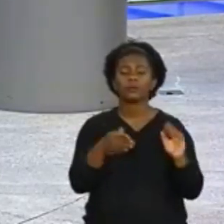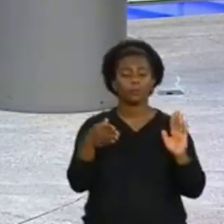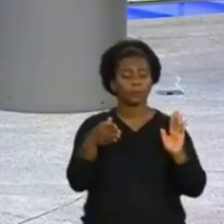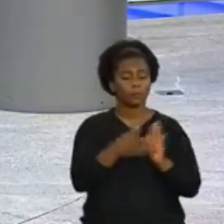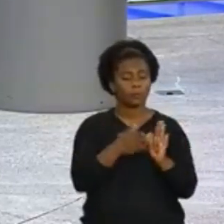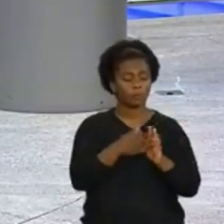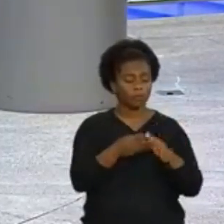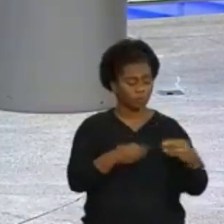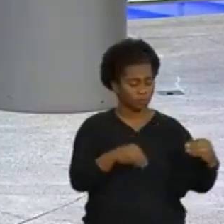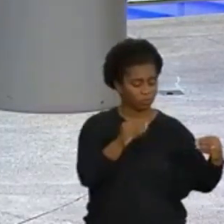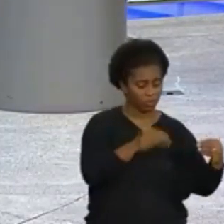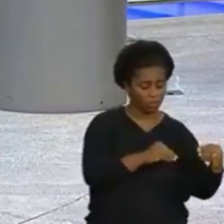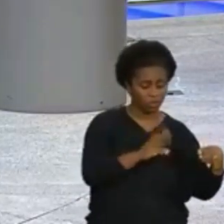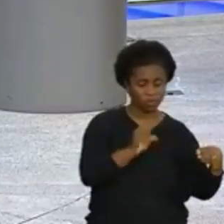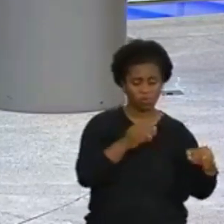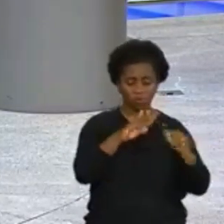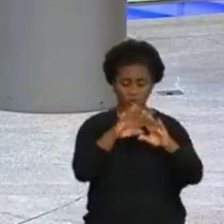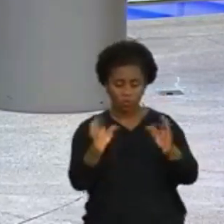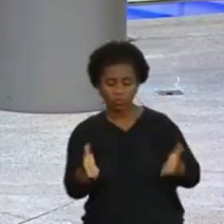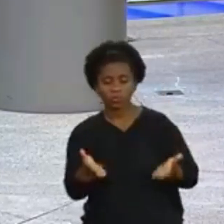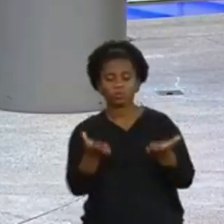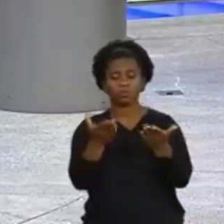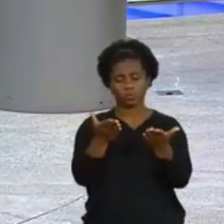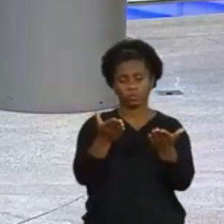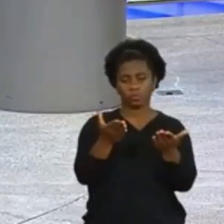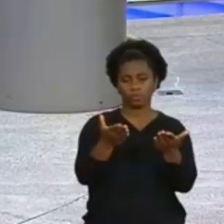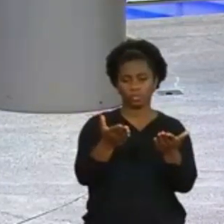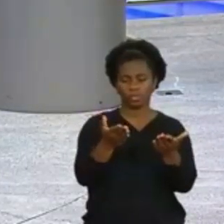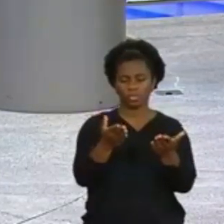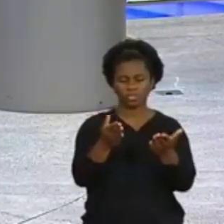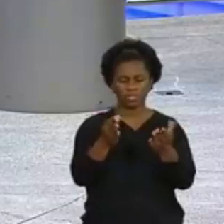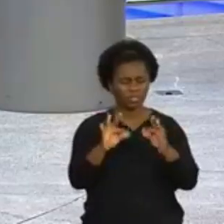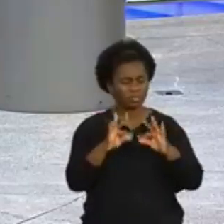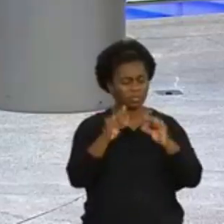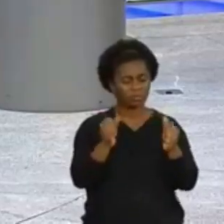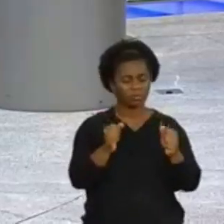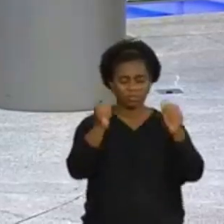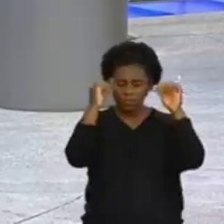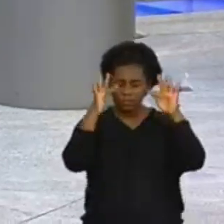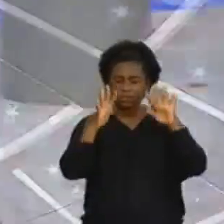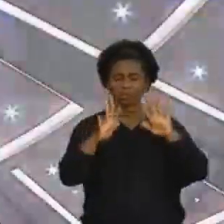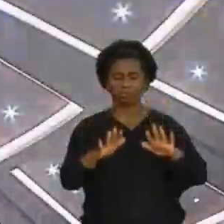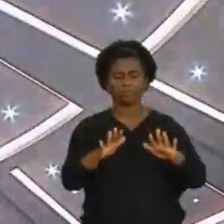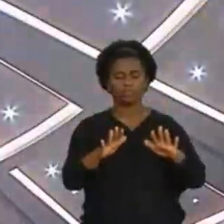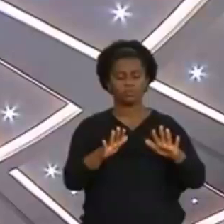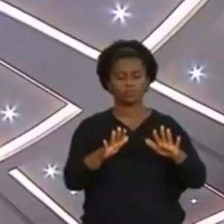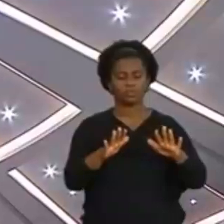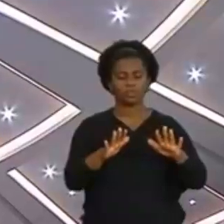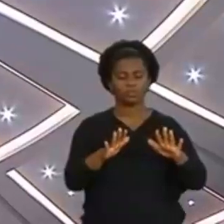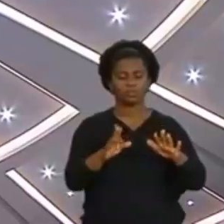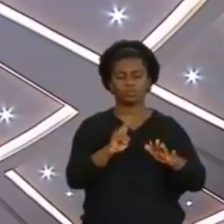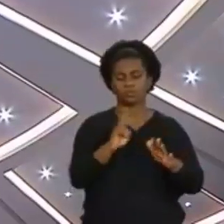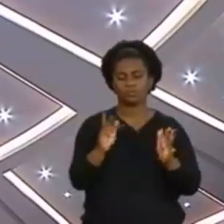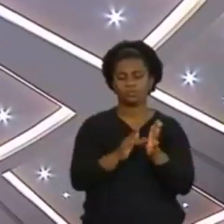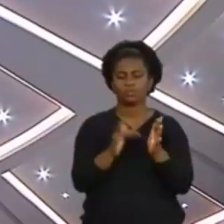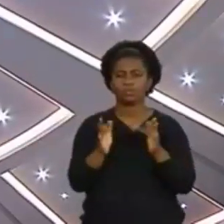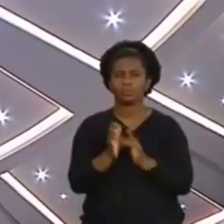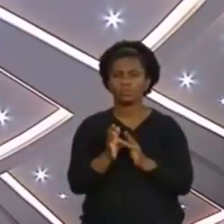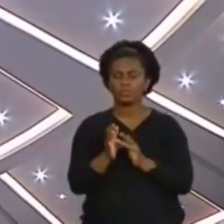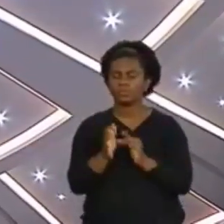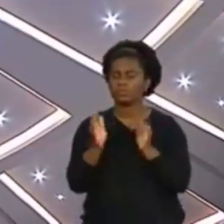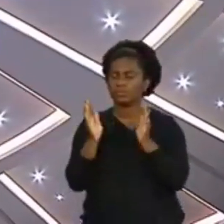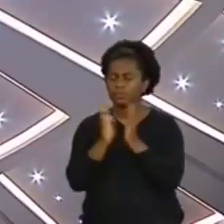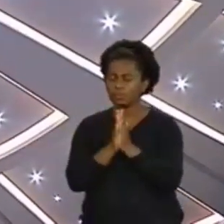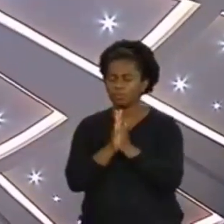Deus, no altar, sejam eles honrados e abençoados em nome de Jesus. Abençoe quem não teve nada para dar. seja essa semana